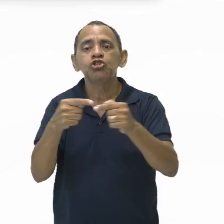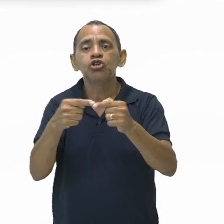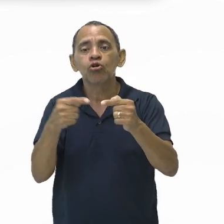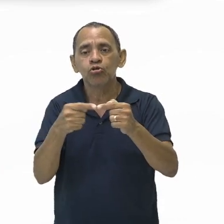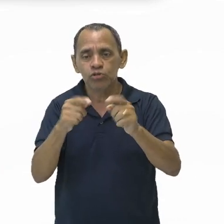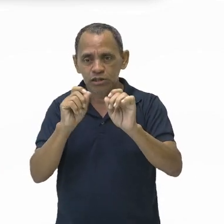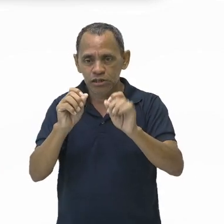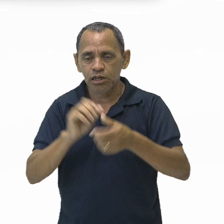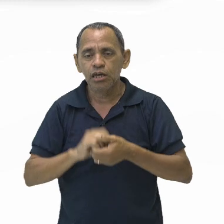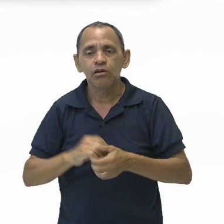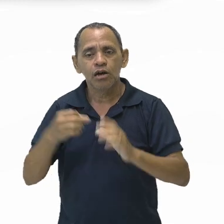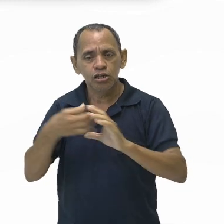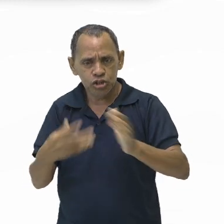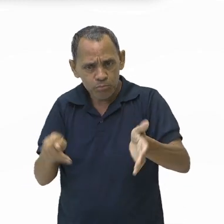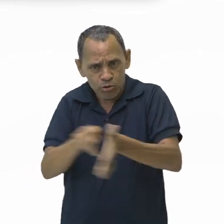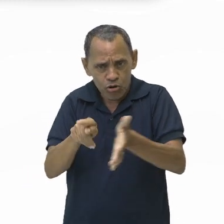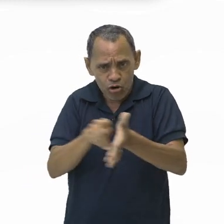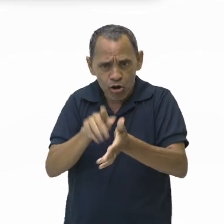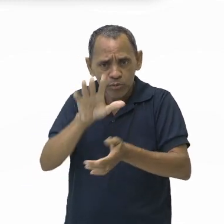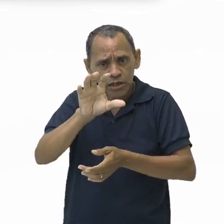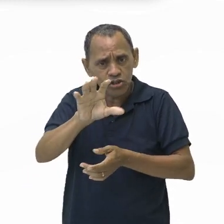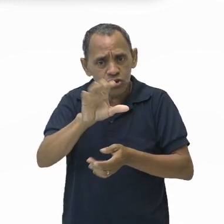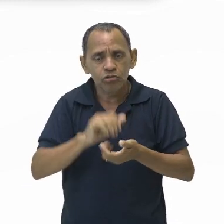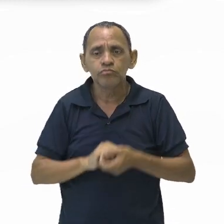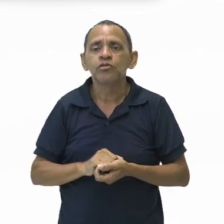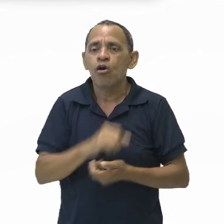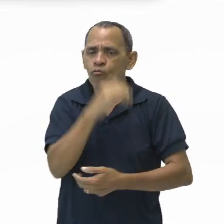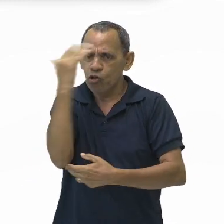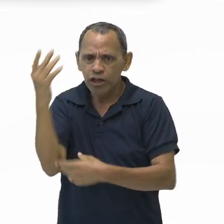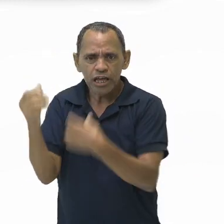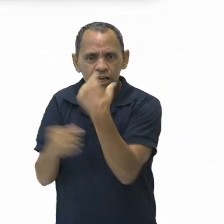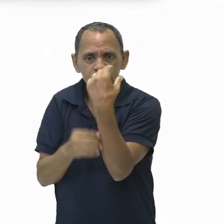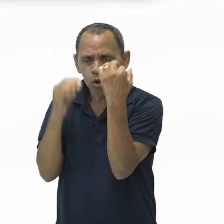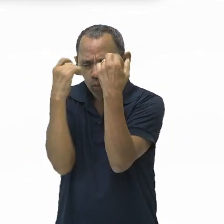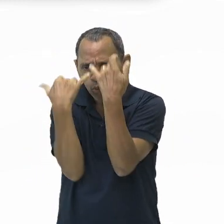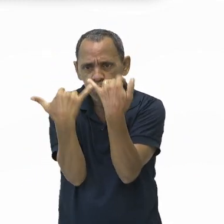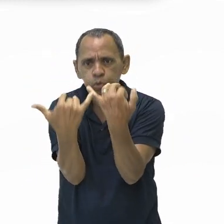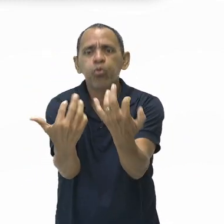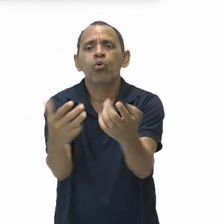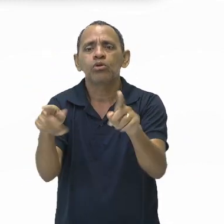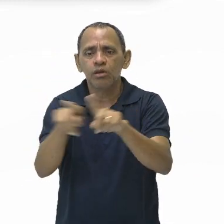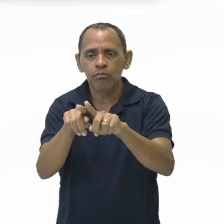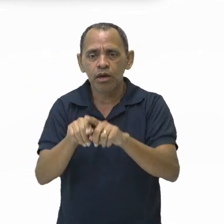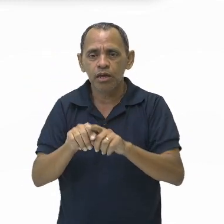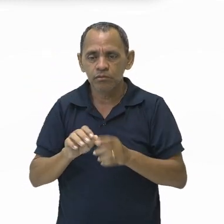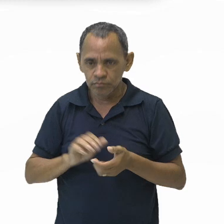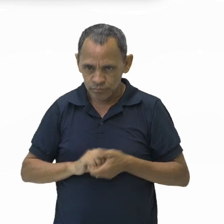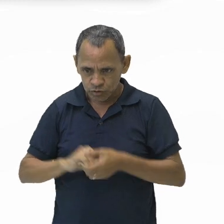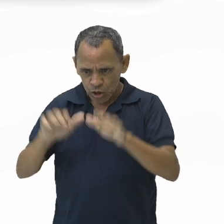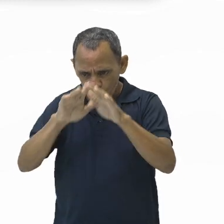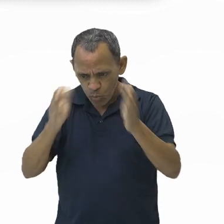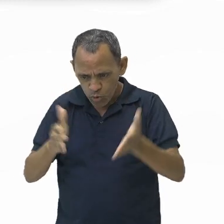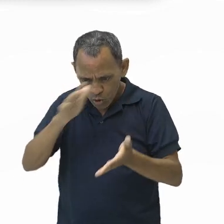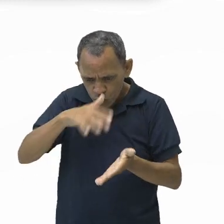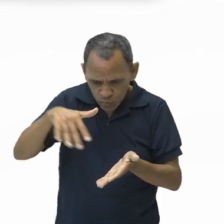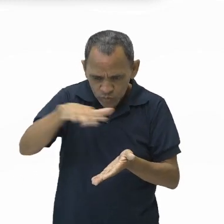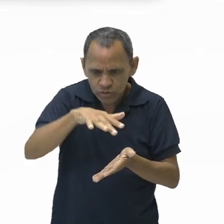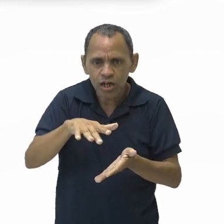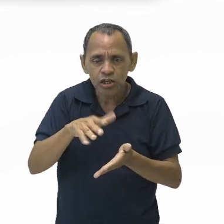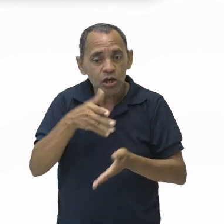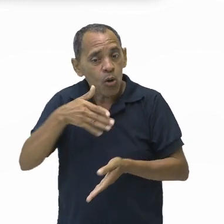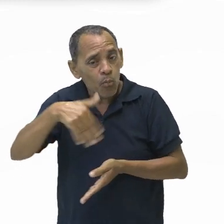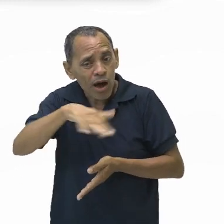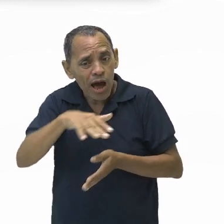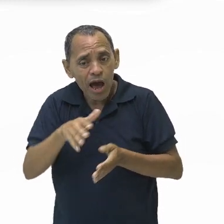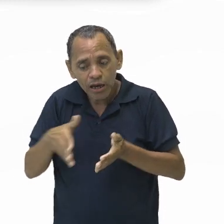região amazônica é uma área com uma floresta muito densa, com uma biodiversidade muito grande, é uma área com muitos rios, é